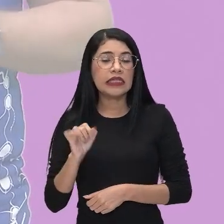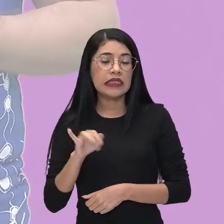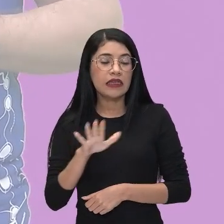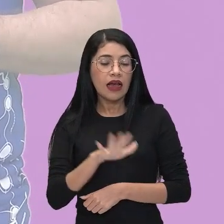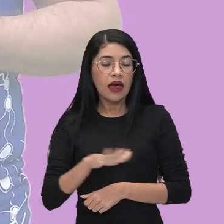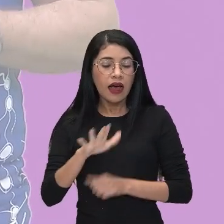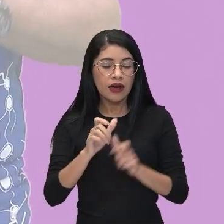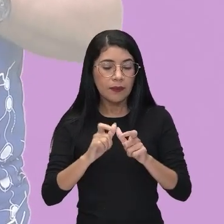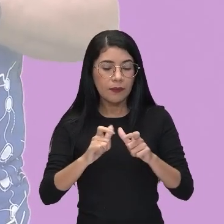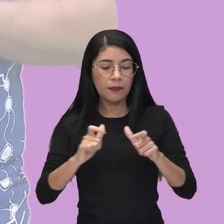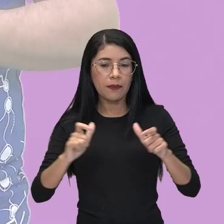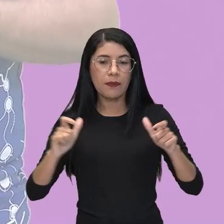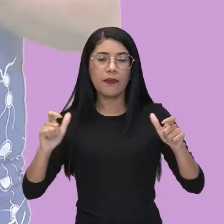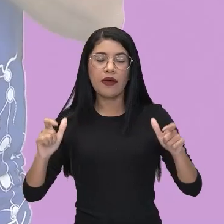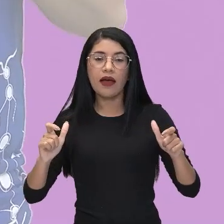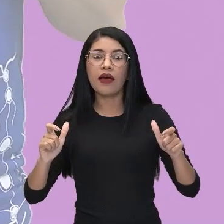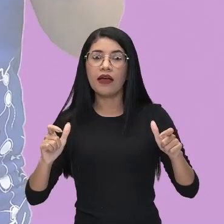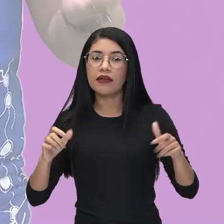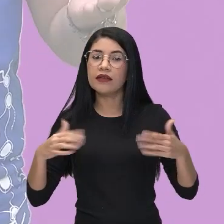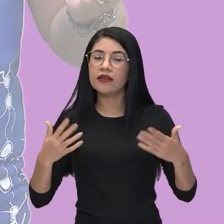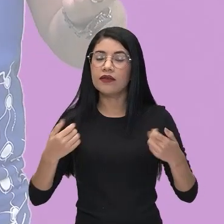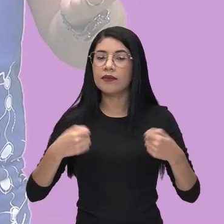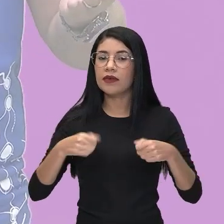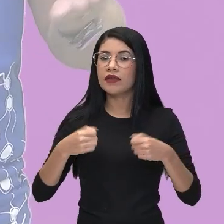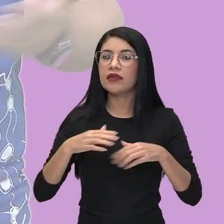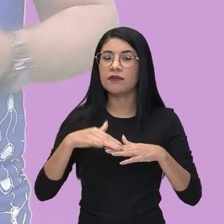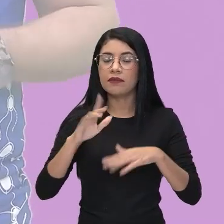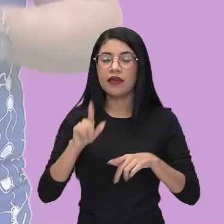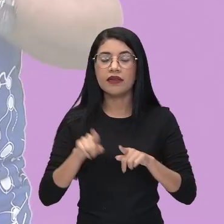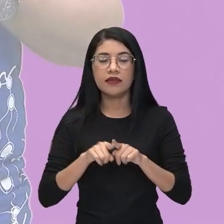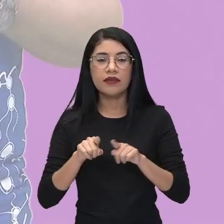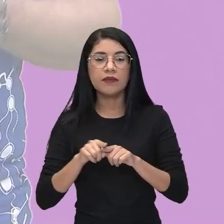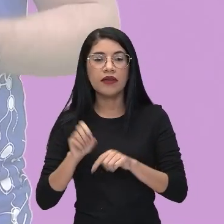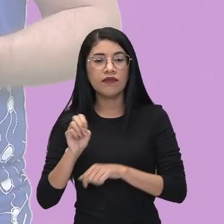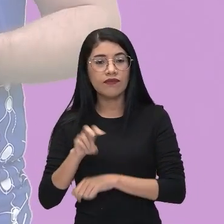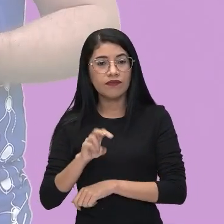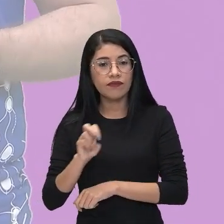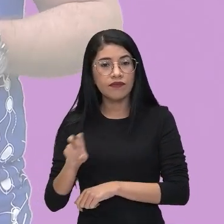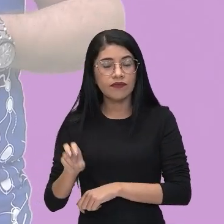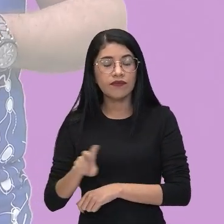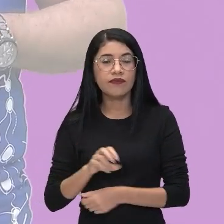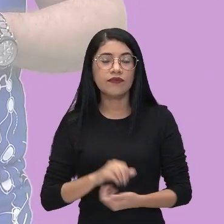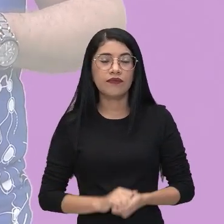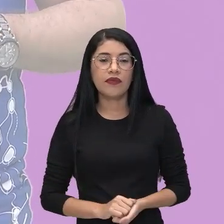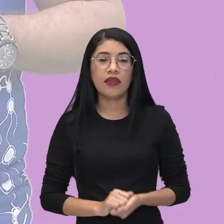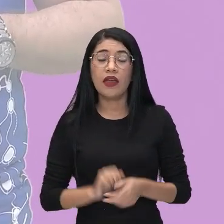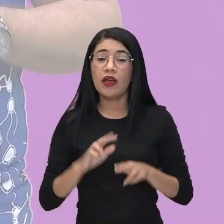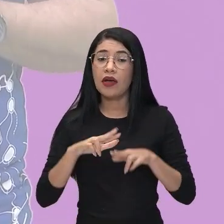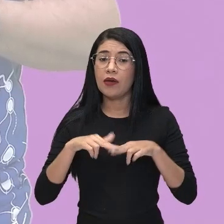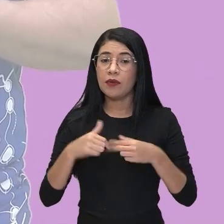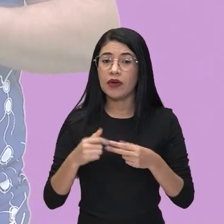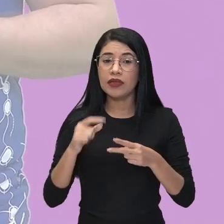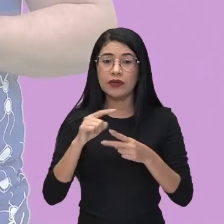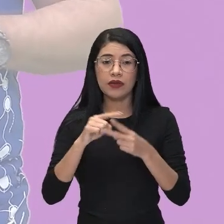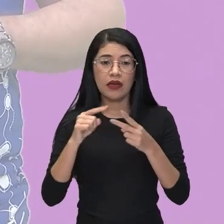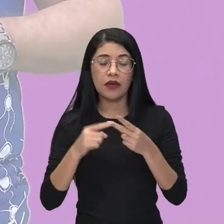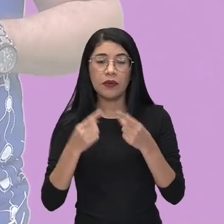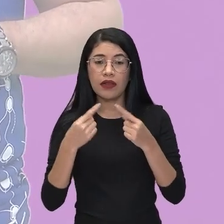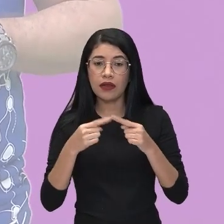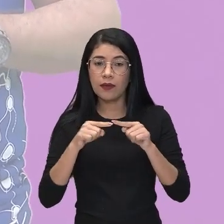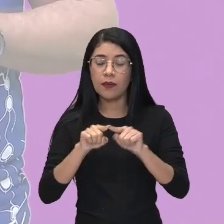maior, logicamente eu vou precisar de mais fertilizante. E é exatamente por isso que essas duas grandezas